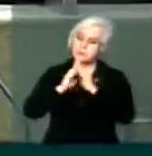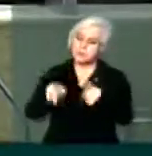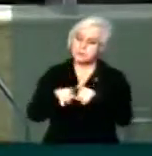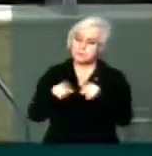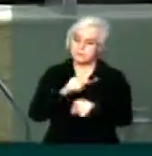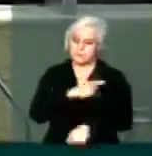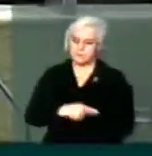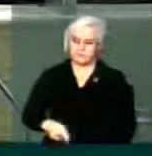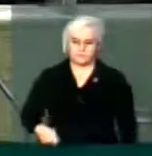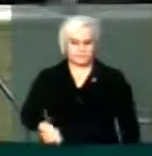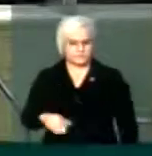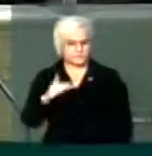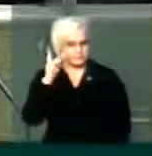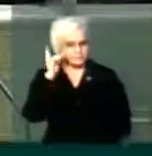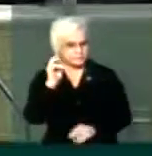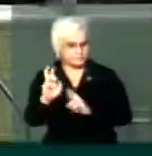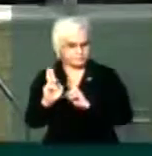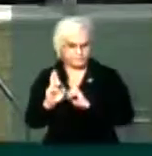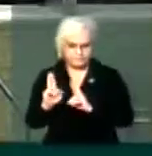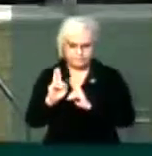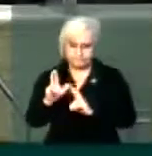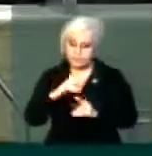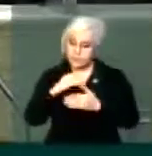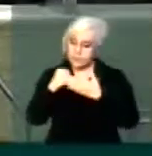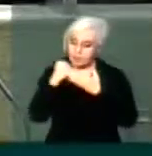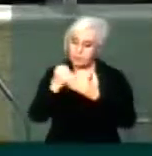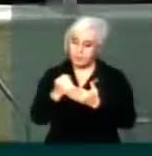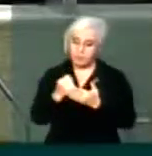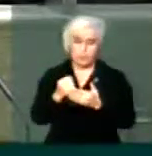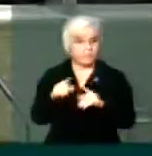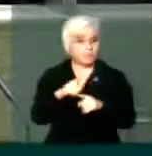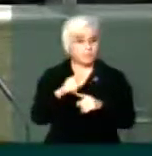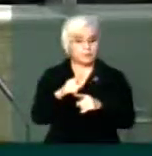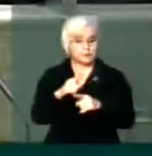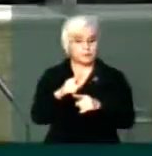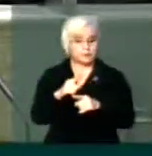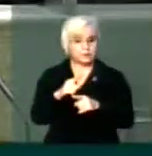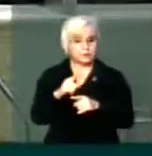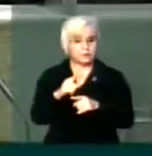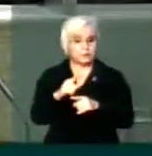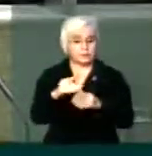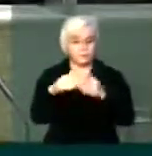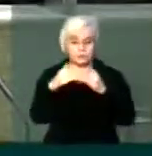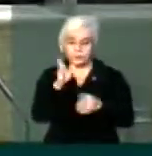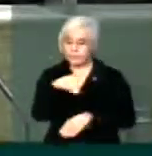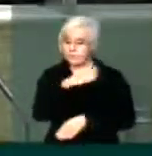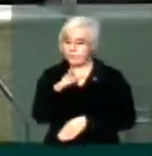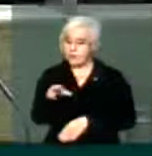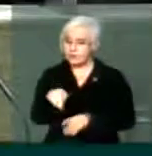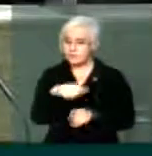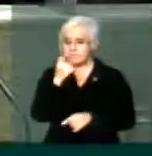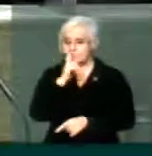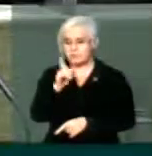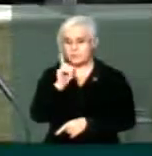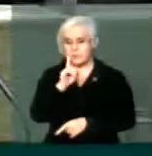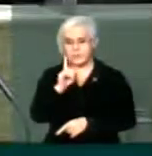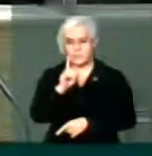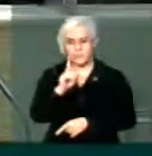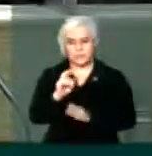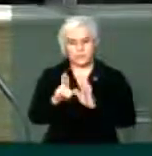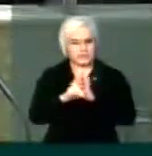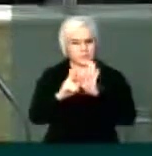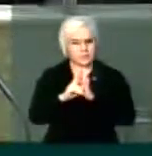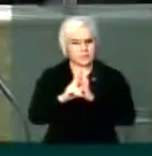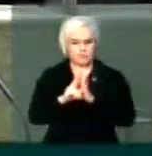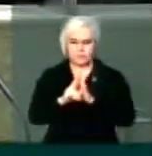à presidenta Dilma veto total ao projeto, isso não aconteceu. A representação